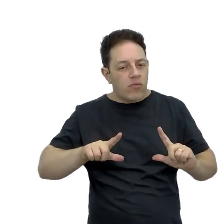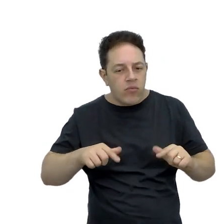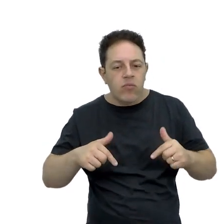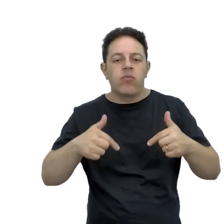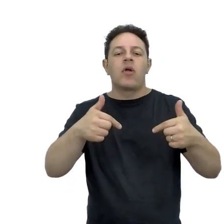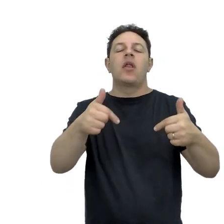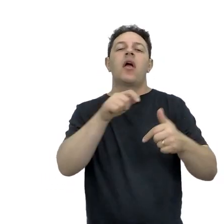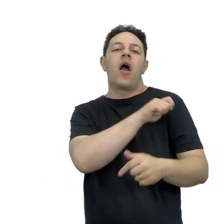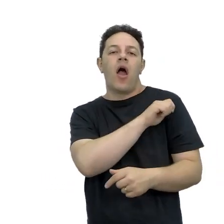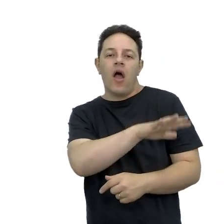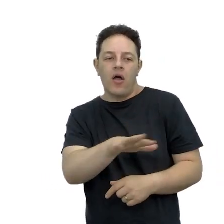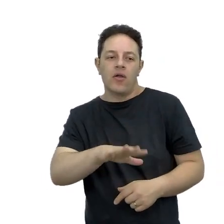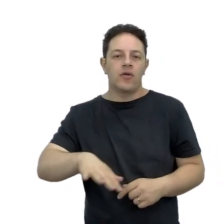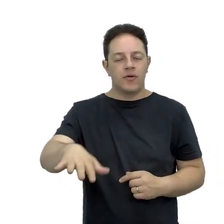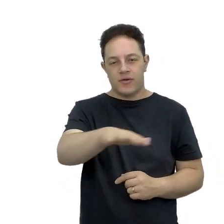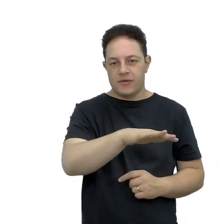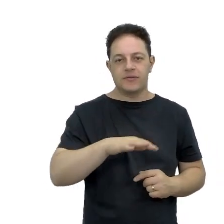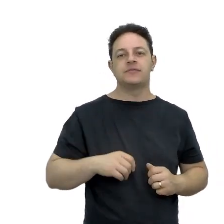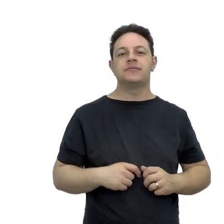dos estudantes.